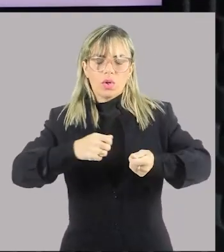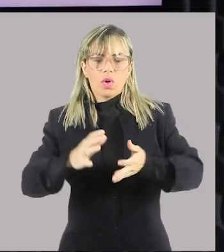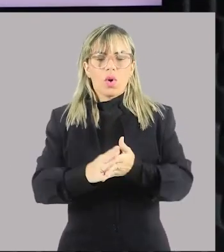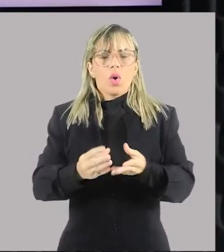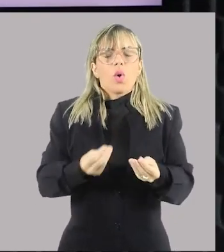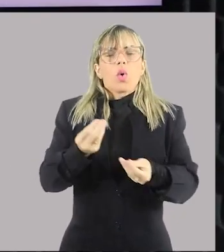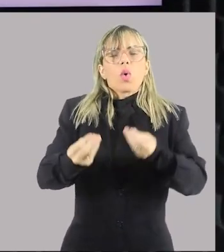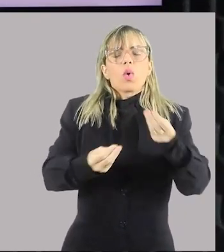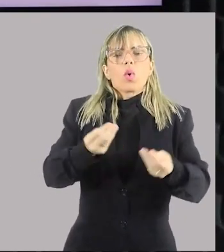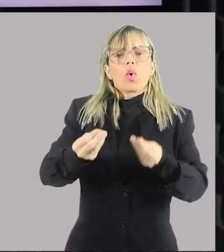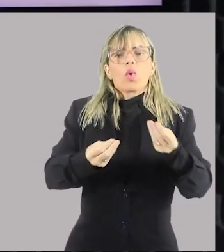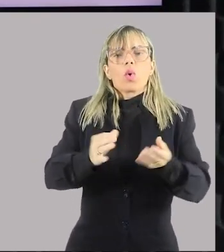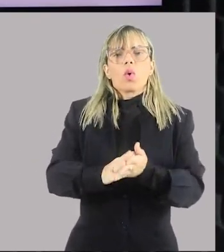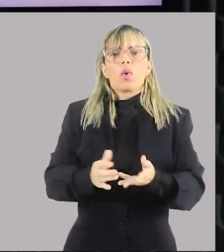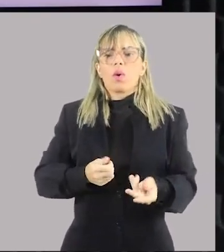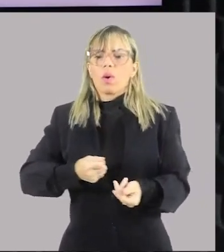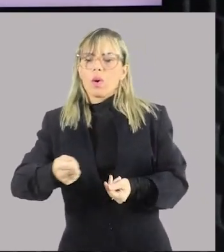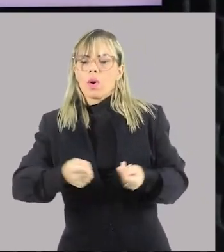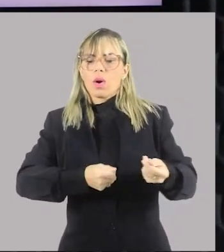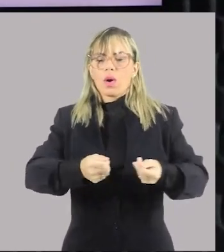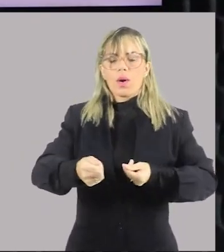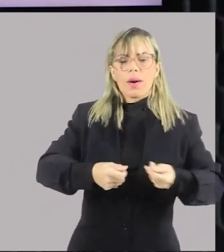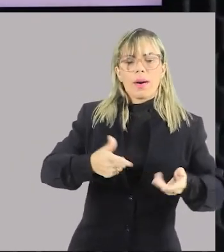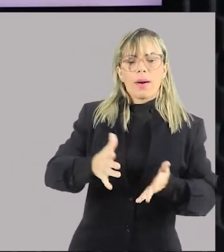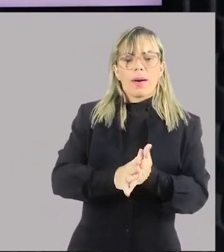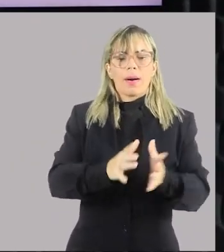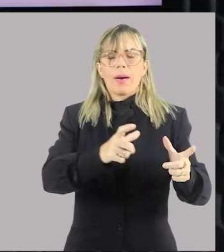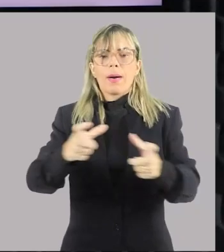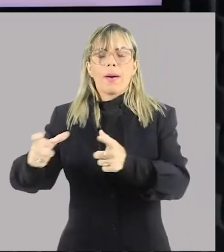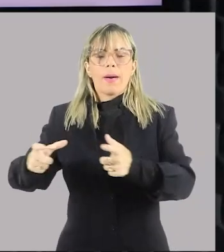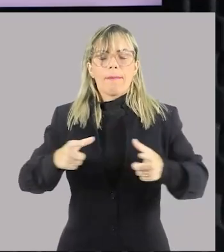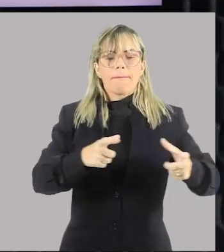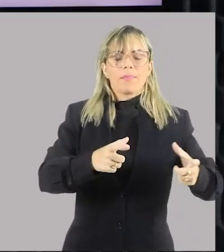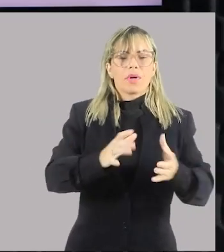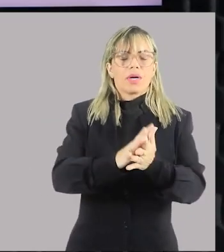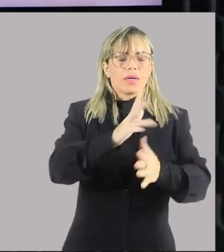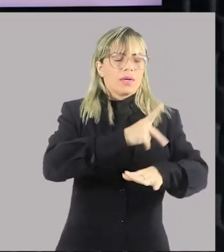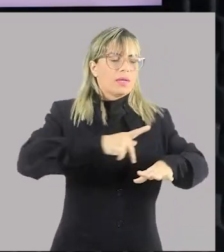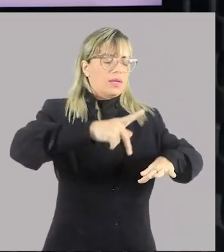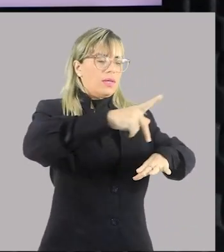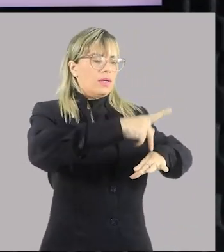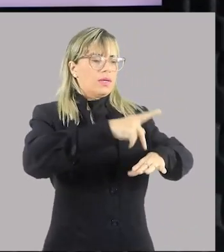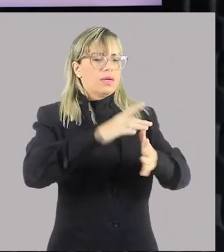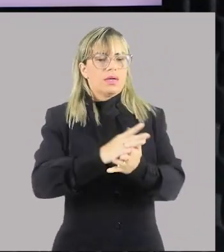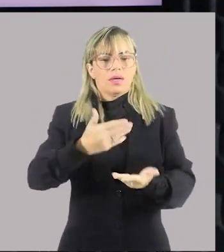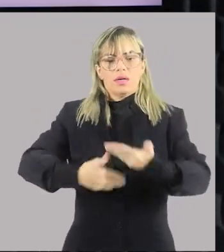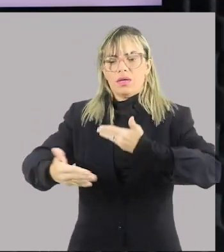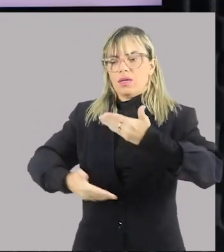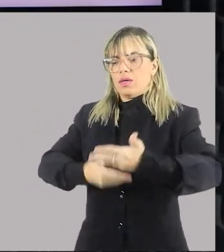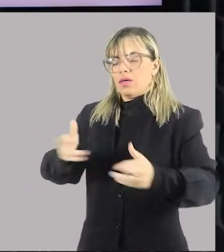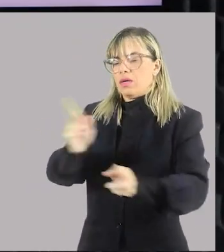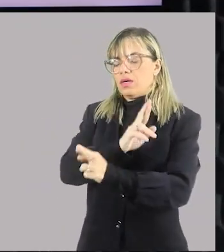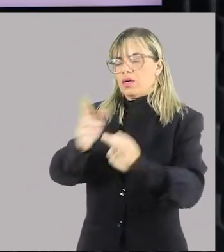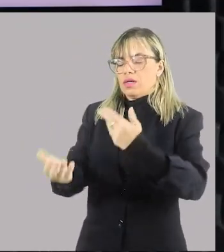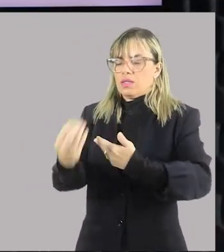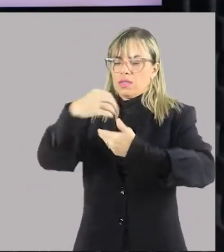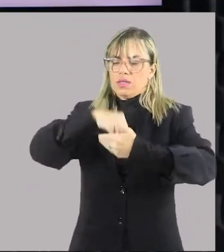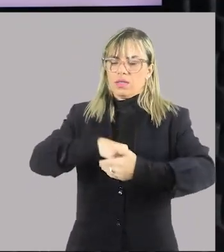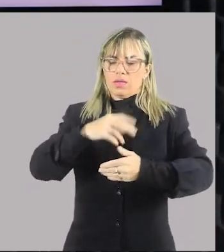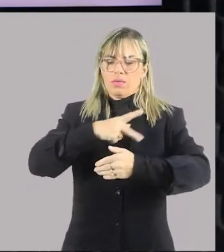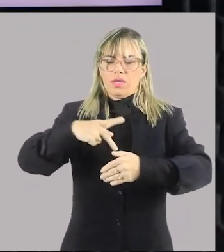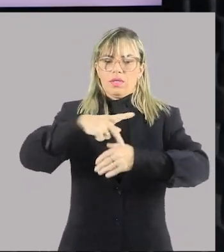de cada setor econômico e como cada país, dentro das suas relações internas e externas,